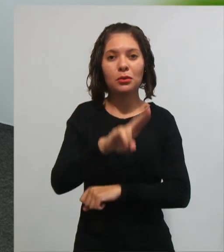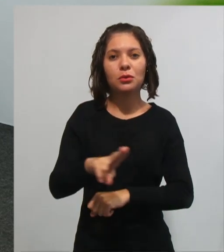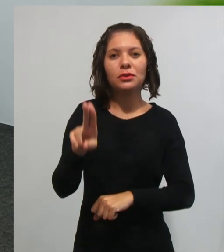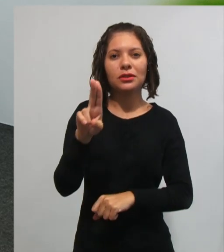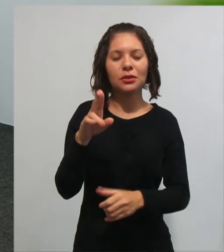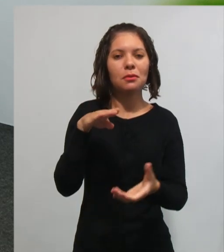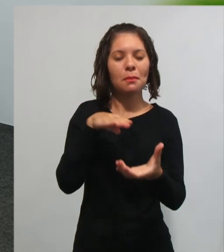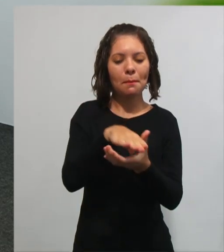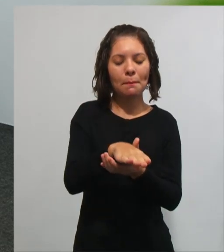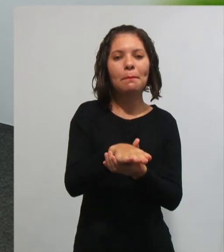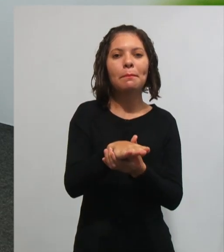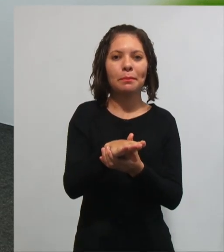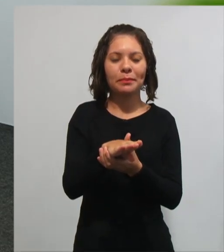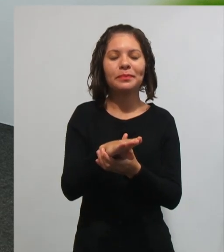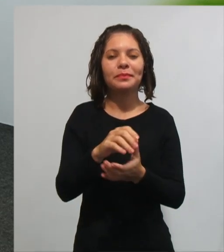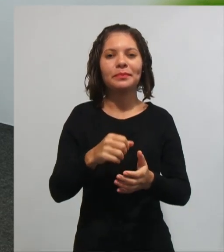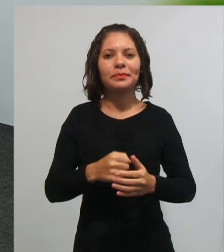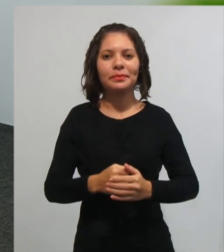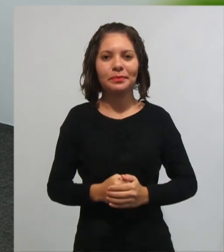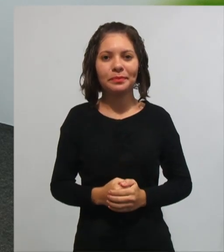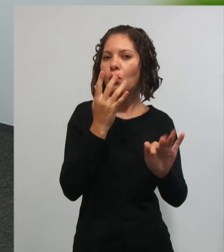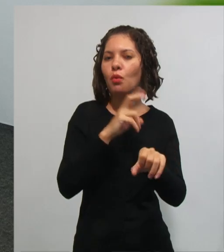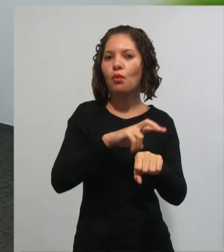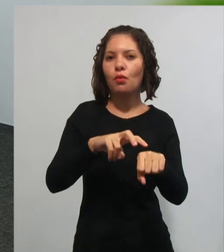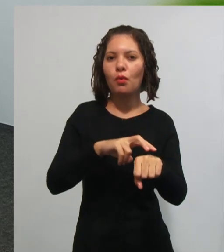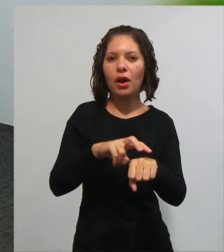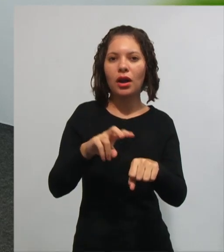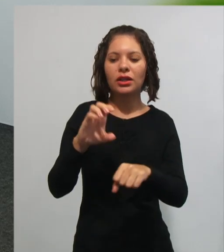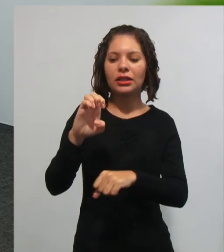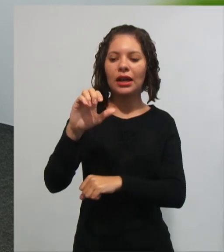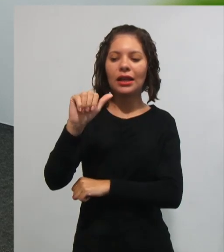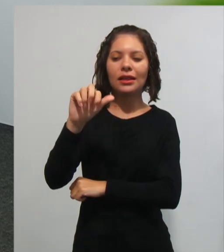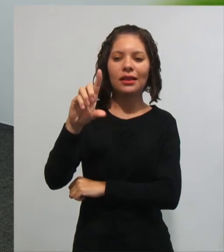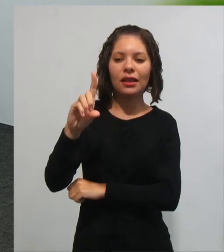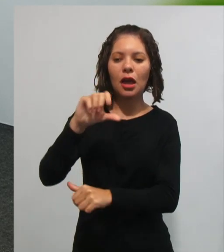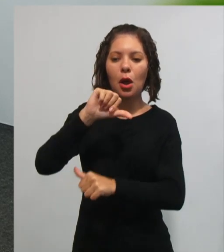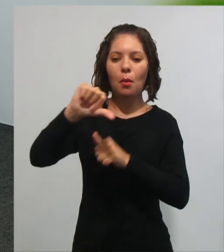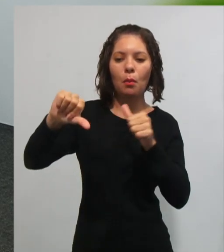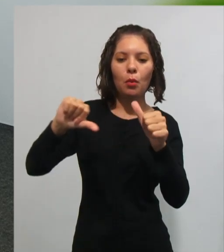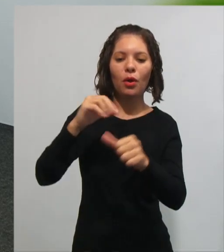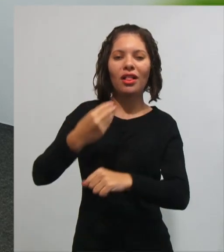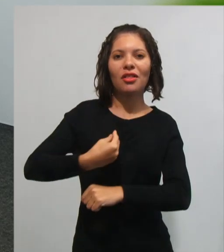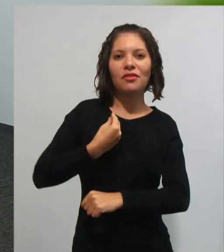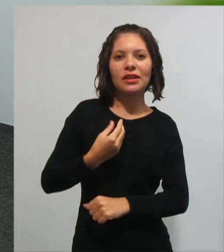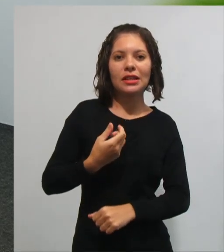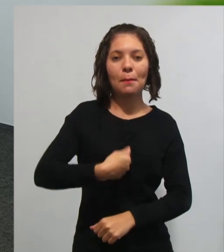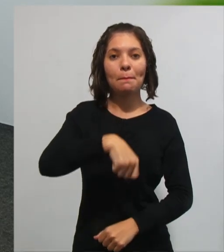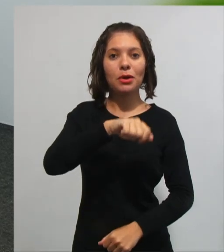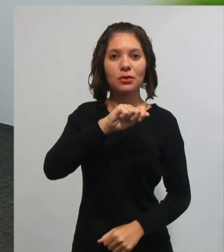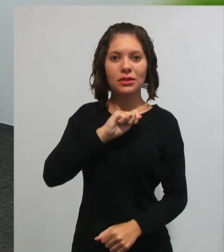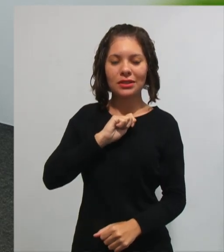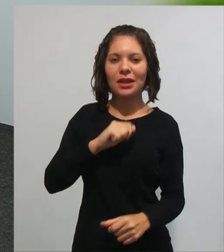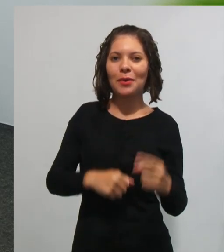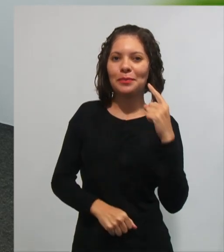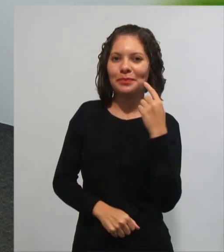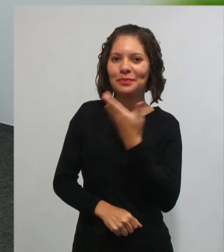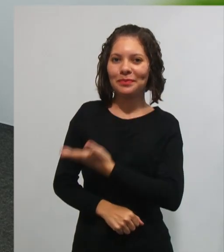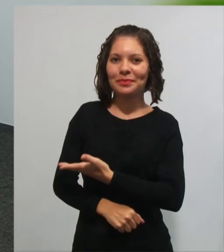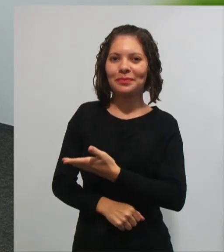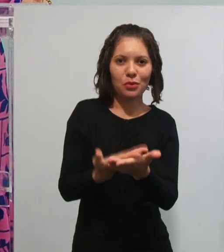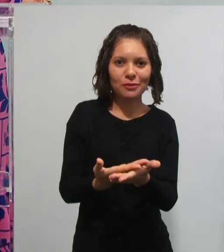pedrinha, um outro anel, uma meia aliança e uma pulseira. Também estou usando um sapato, uma sandália de saltinho.